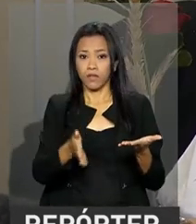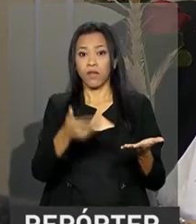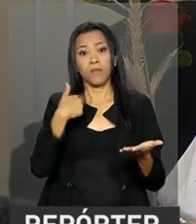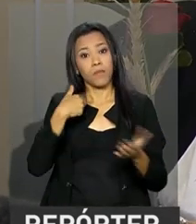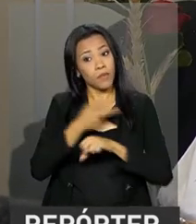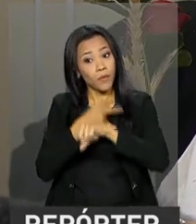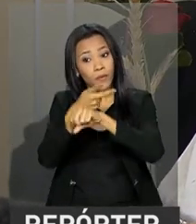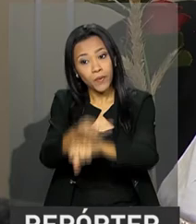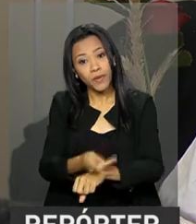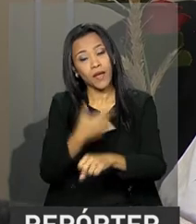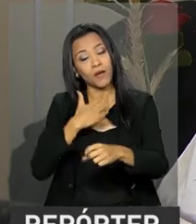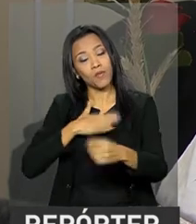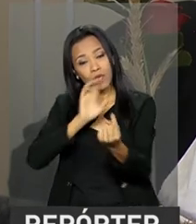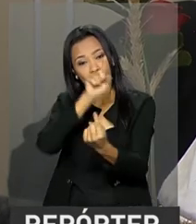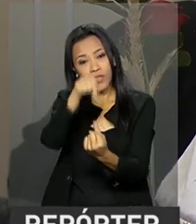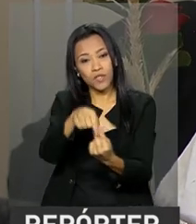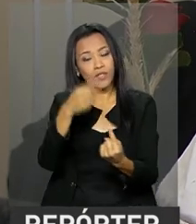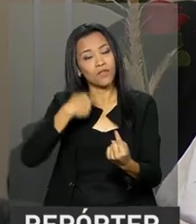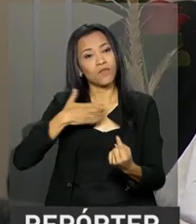correr atrás do meu objetivo dos meus sonhos